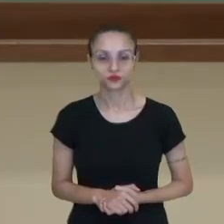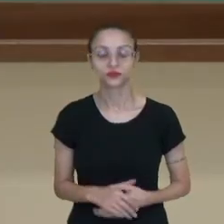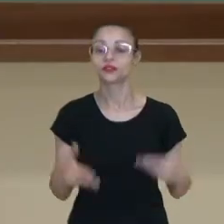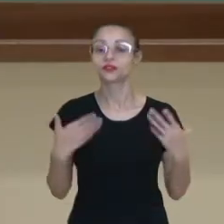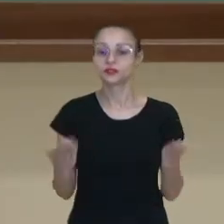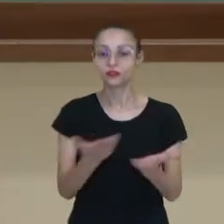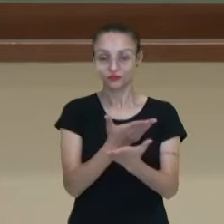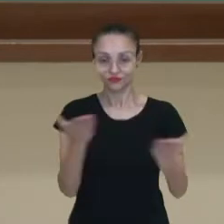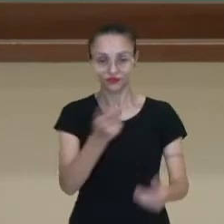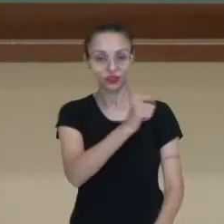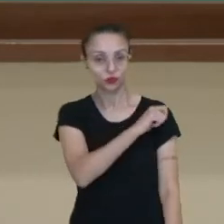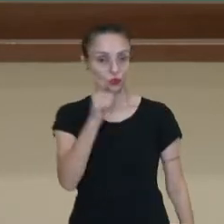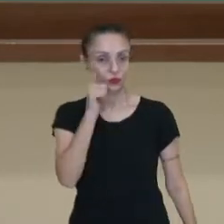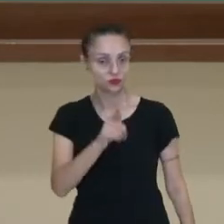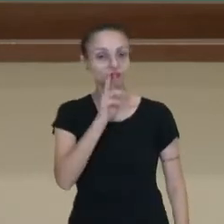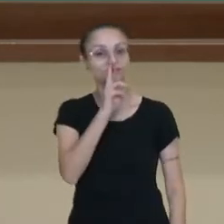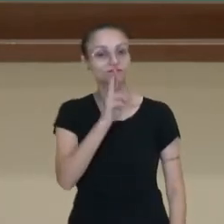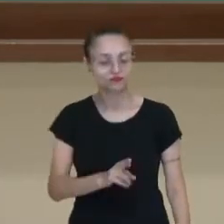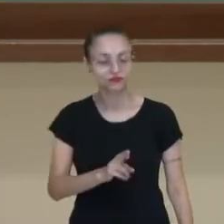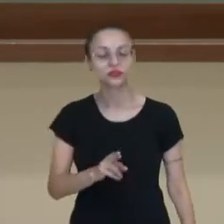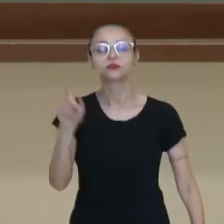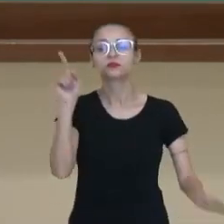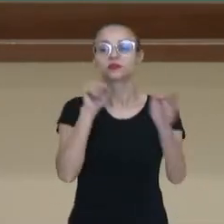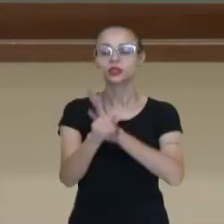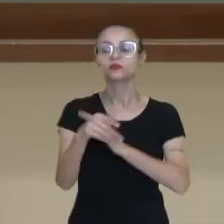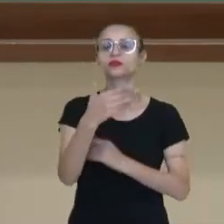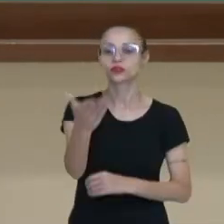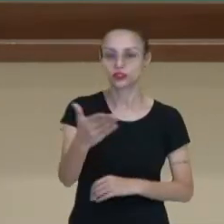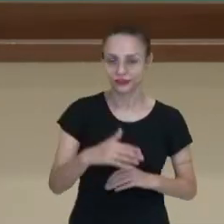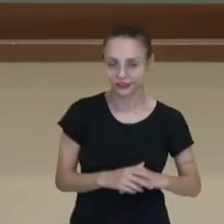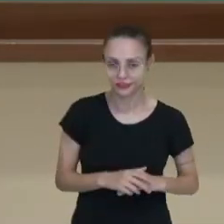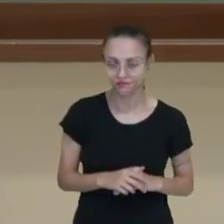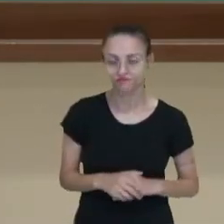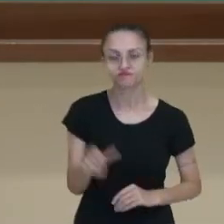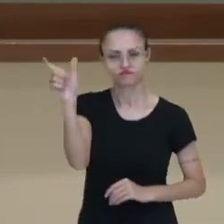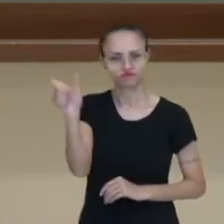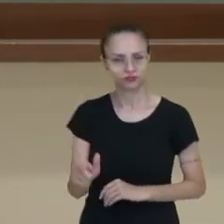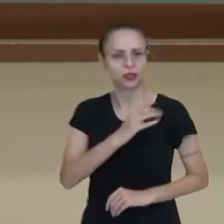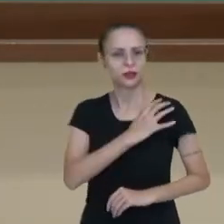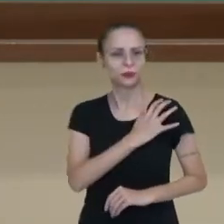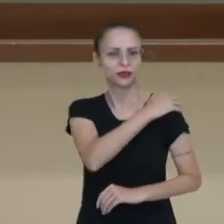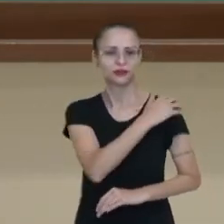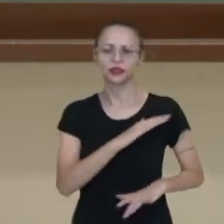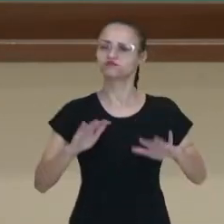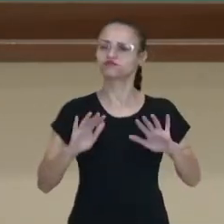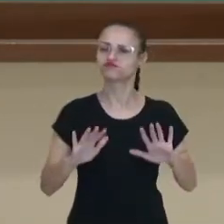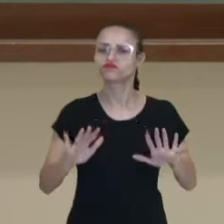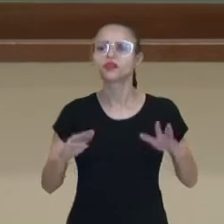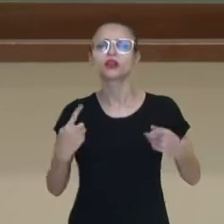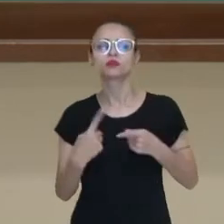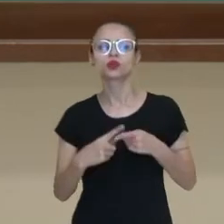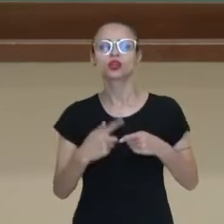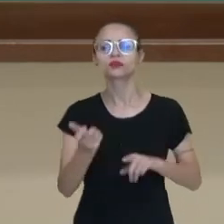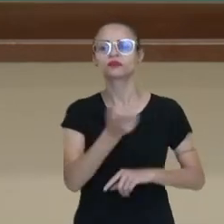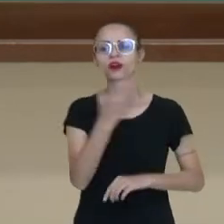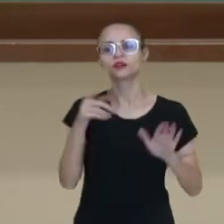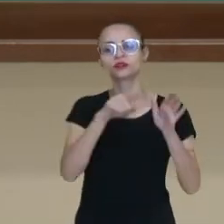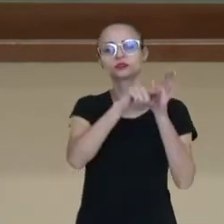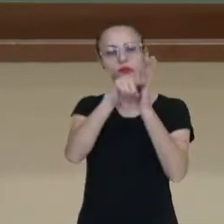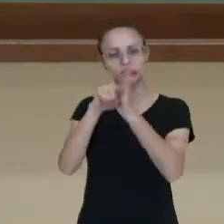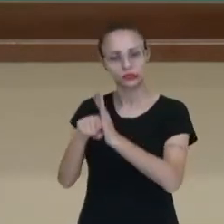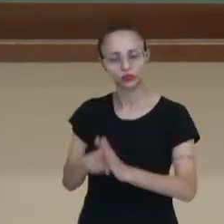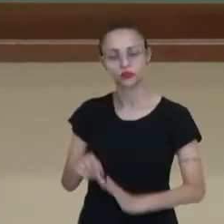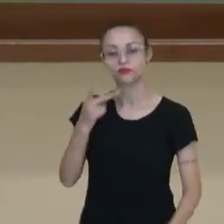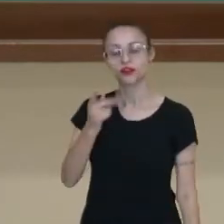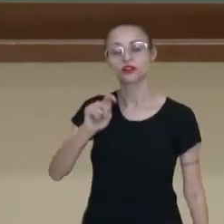Então, alunos, conseguiram responder? Eu perguntei para vocês, embora seja considerado um militar da linha branda, por que muitos pesquisadores